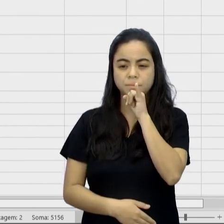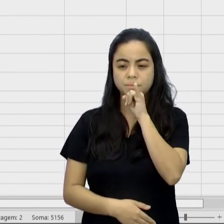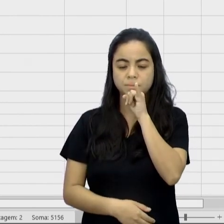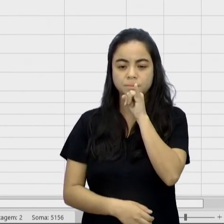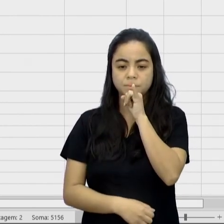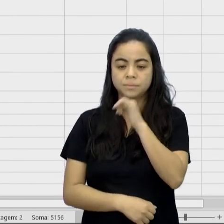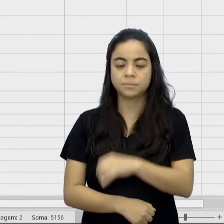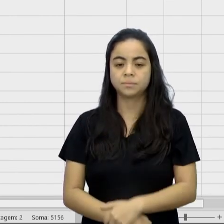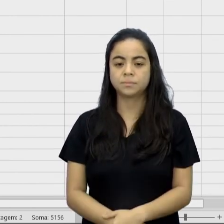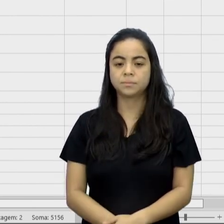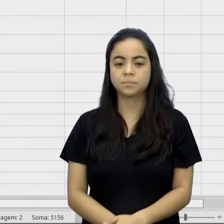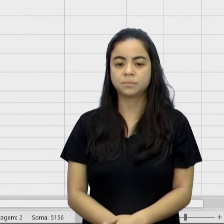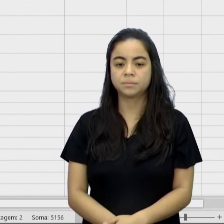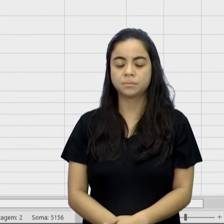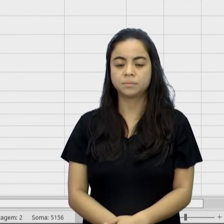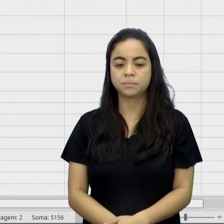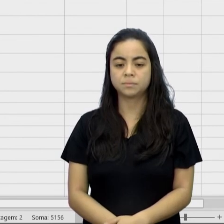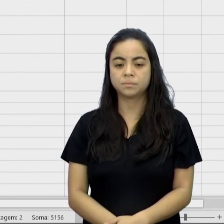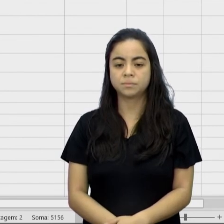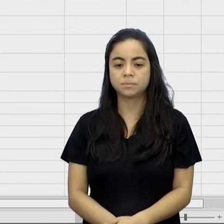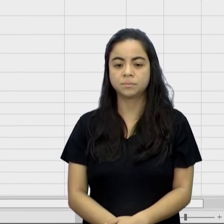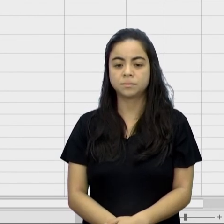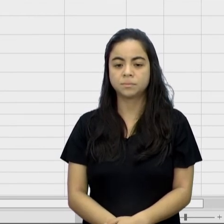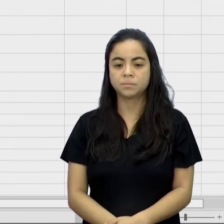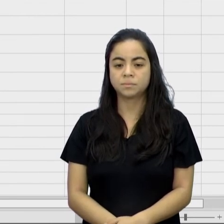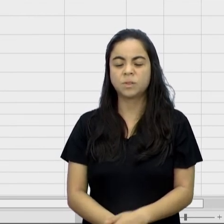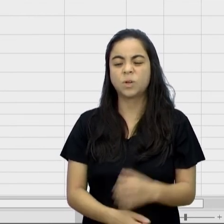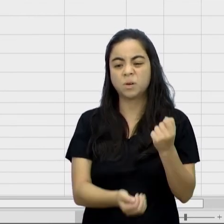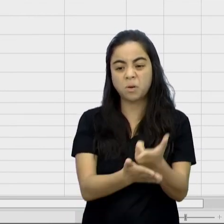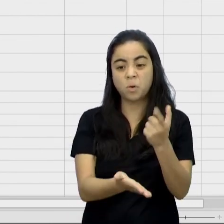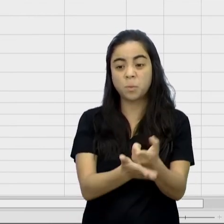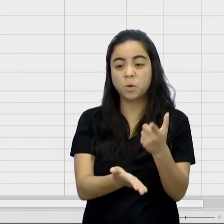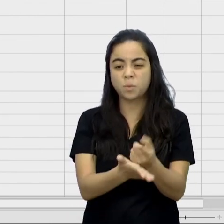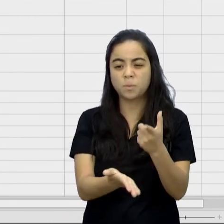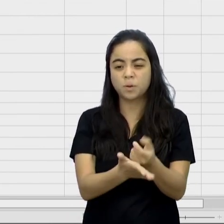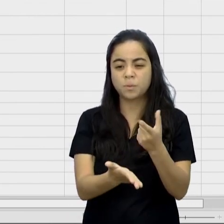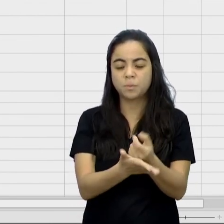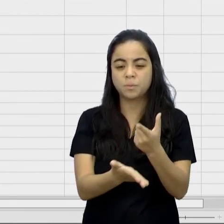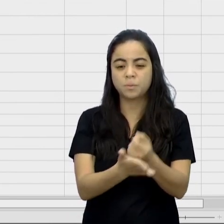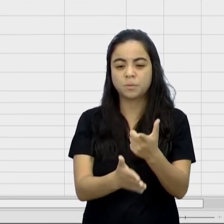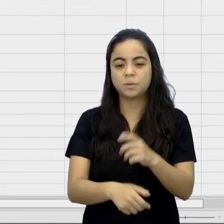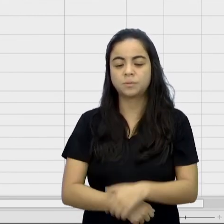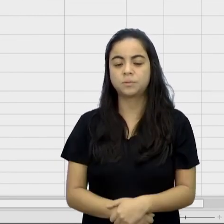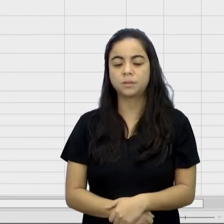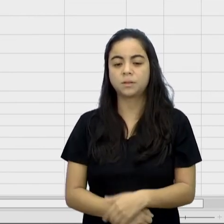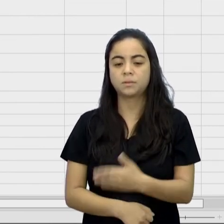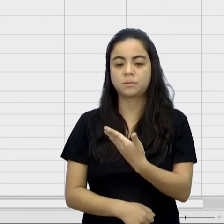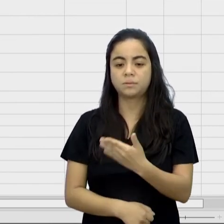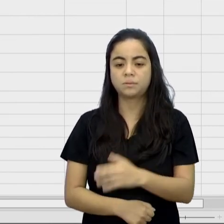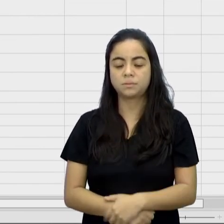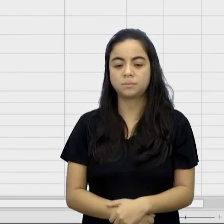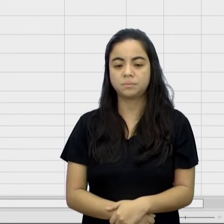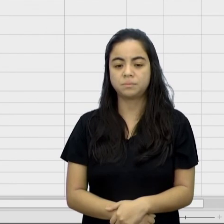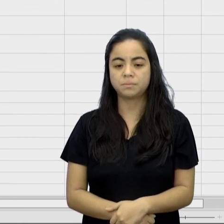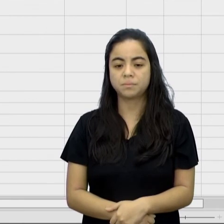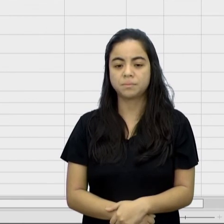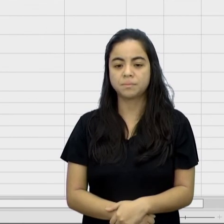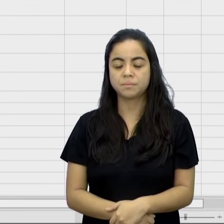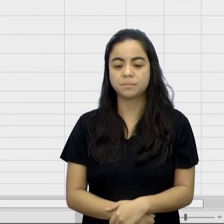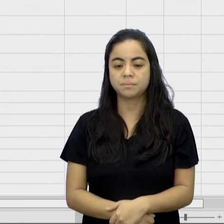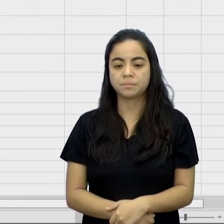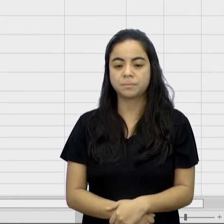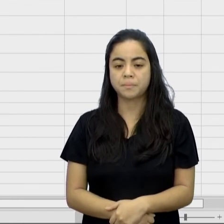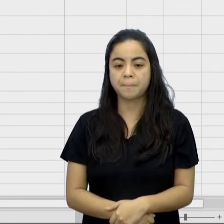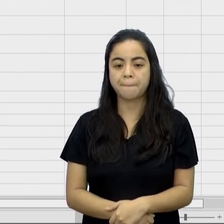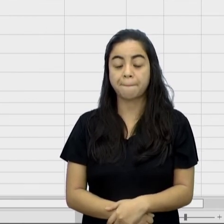vida. Não é um up, mas a gente deu uma abusada, assim, nos gastos. Então vamos lá. E aí vamos ver o que